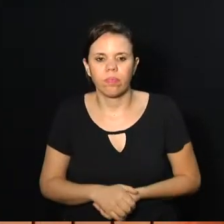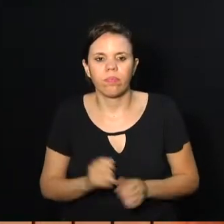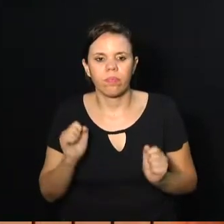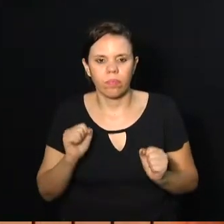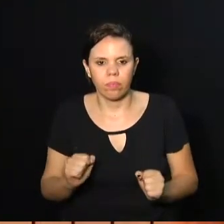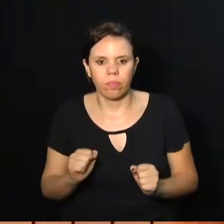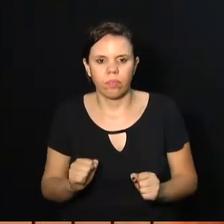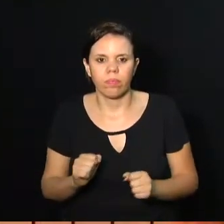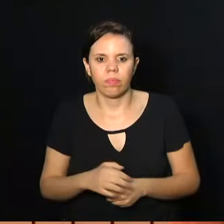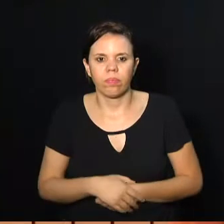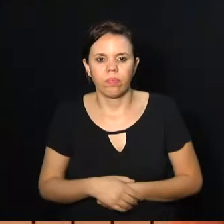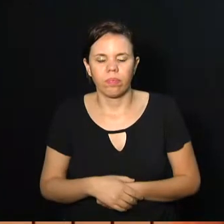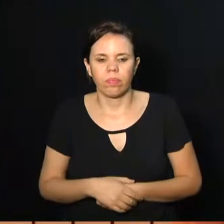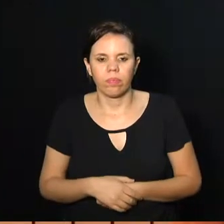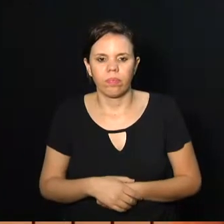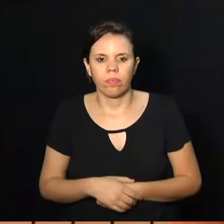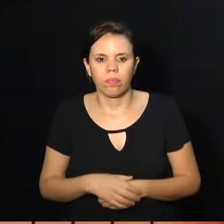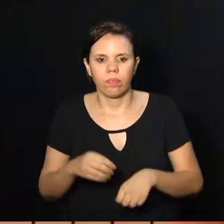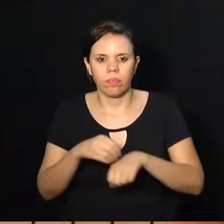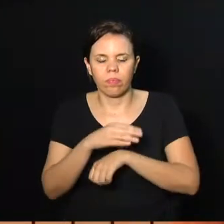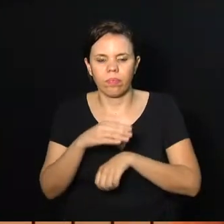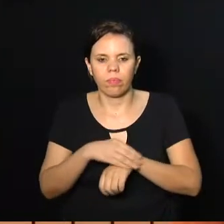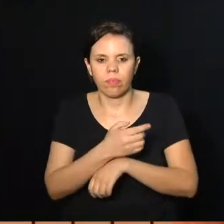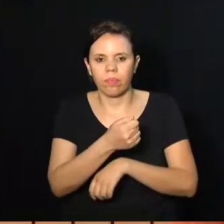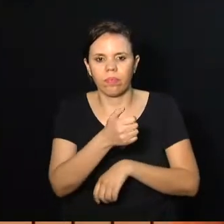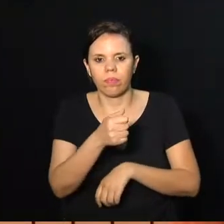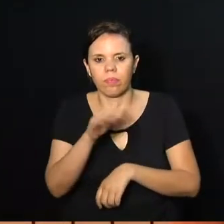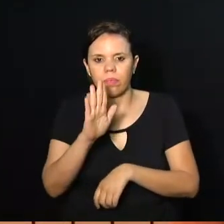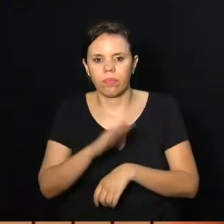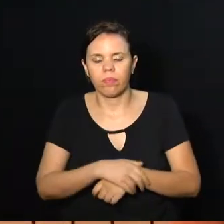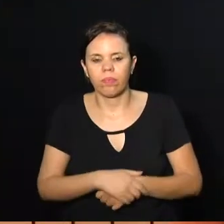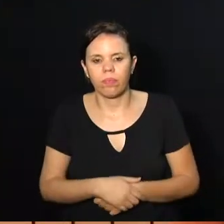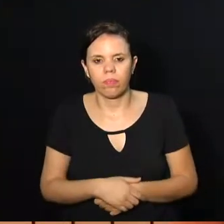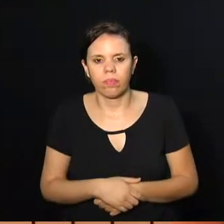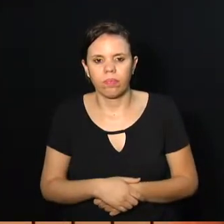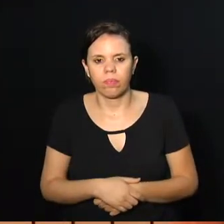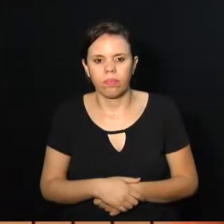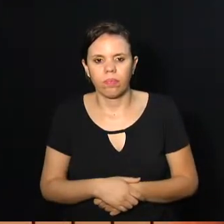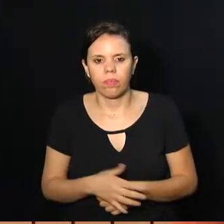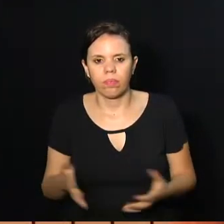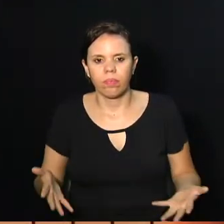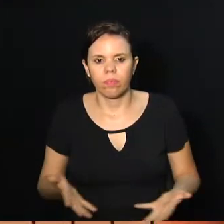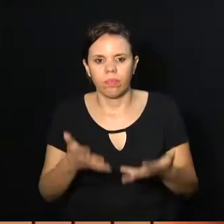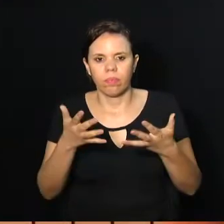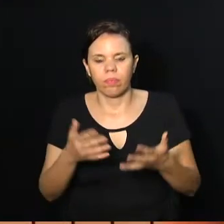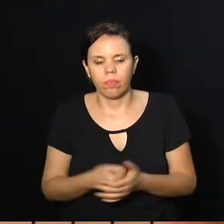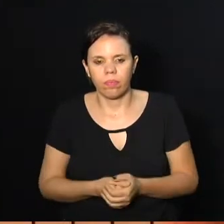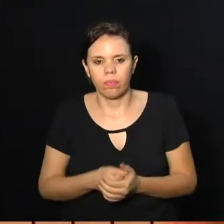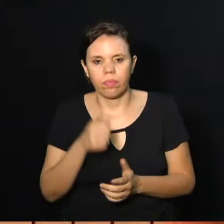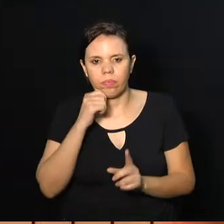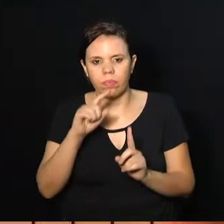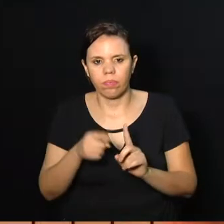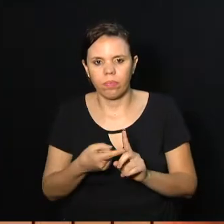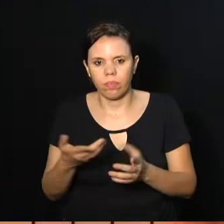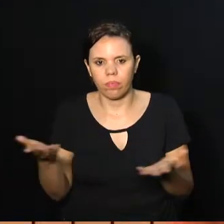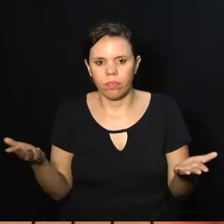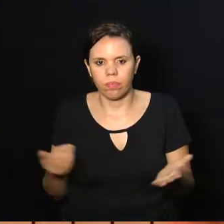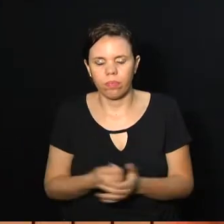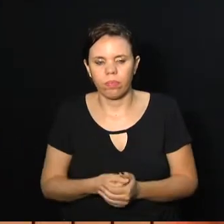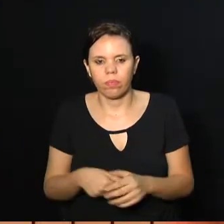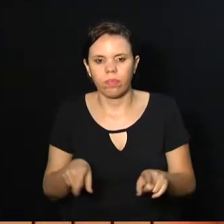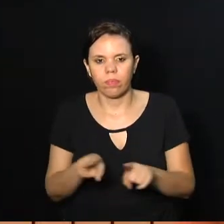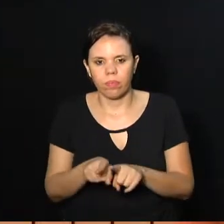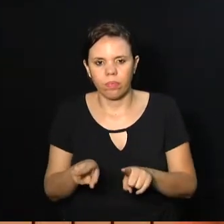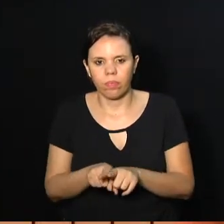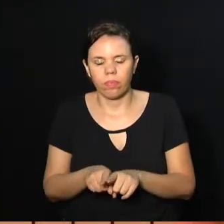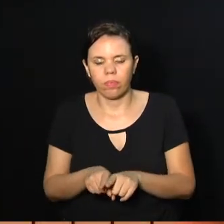possam trazer um pouco mais de conforto para essas gestantes e também